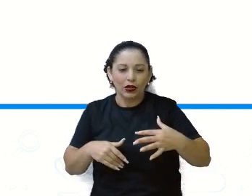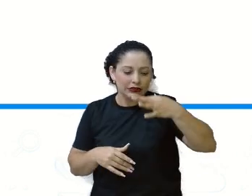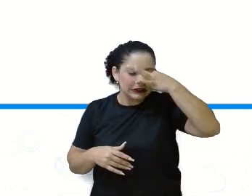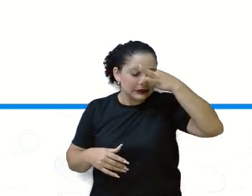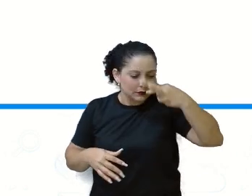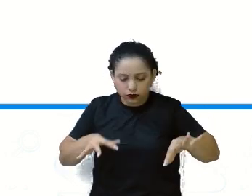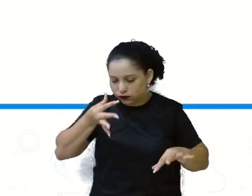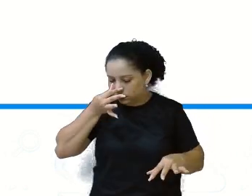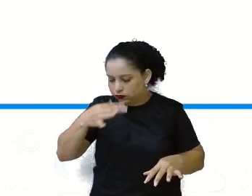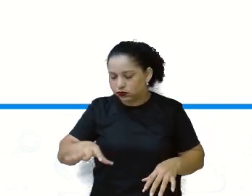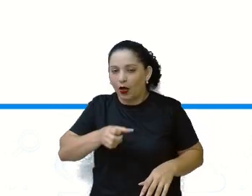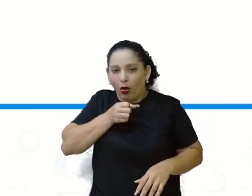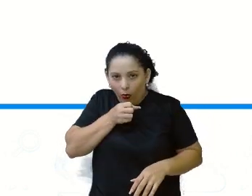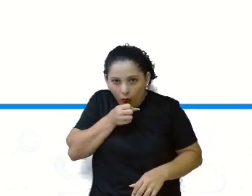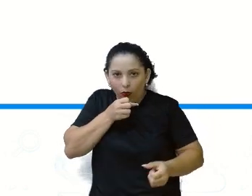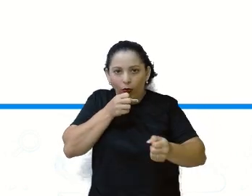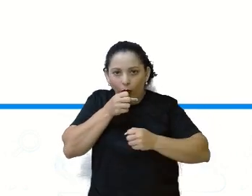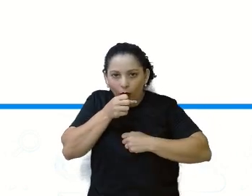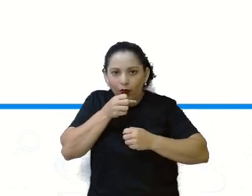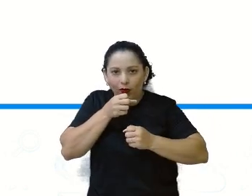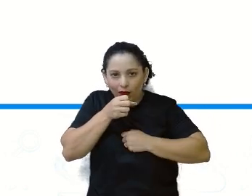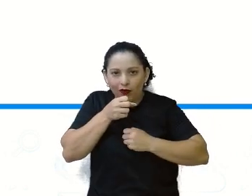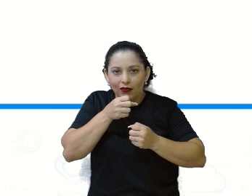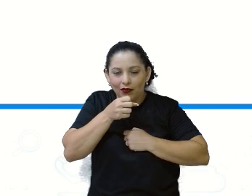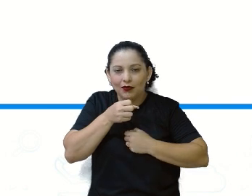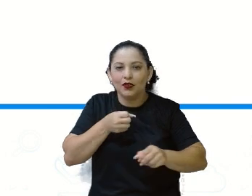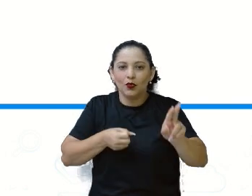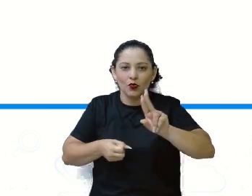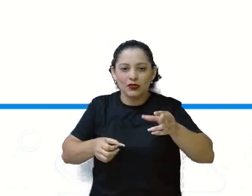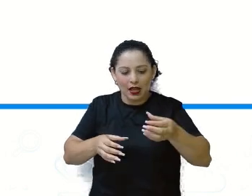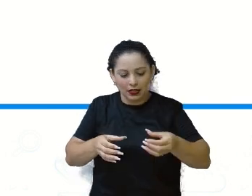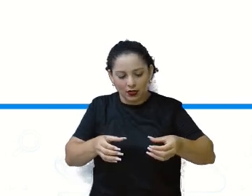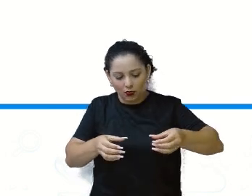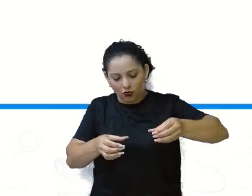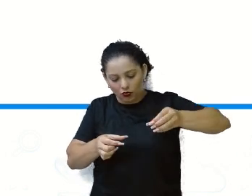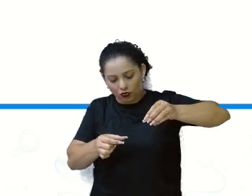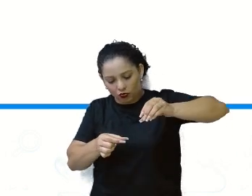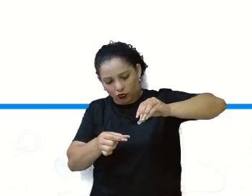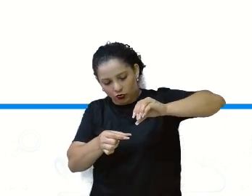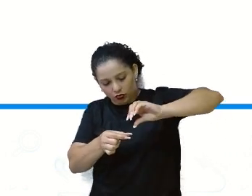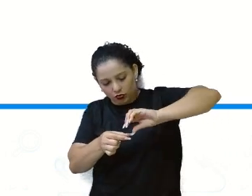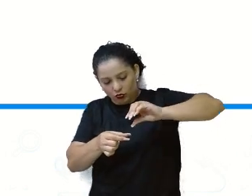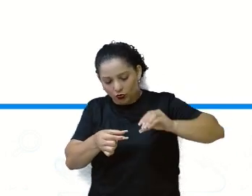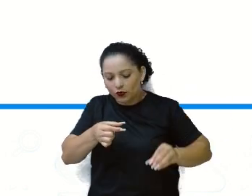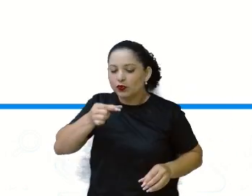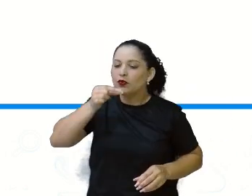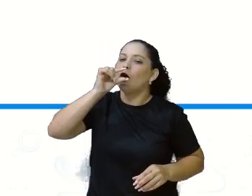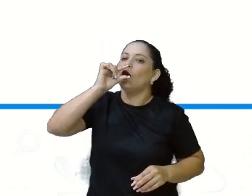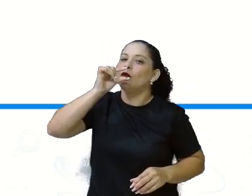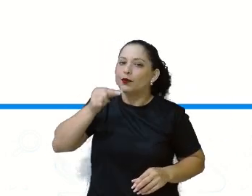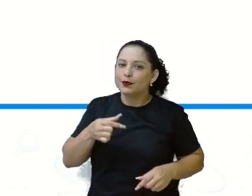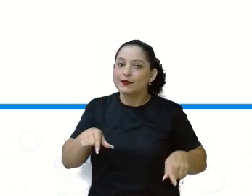gripado, quando a gente está tossindo, né? A gente utiliza esses xaropes. São medidos em